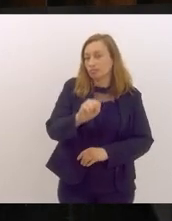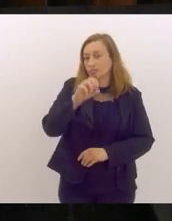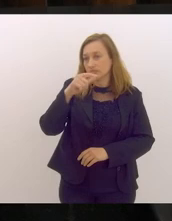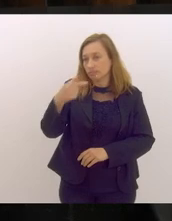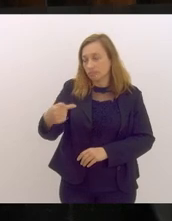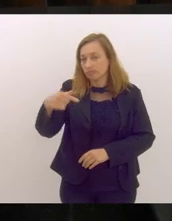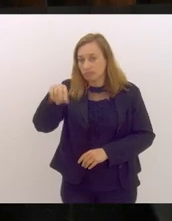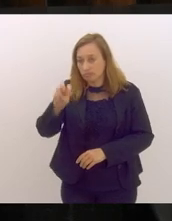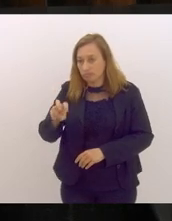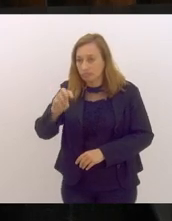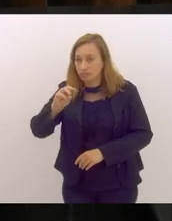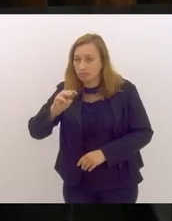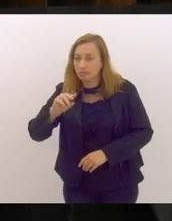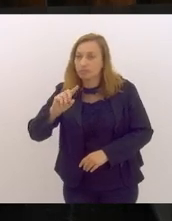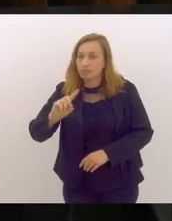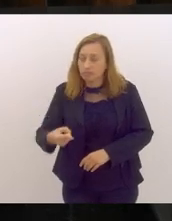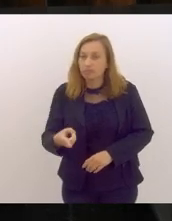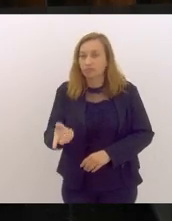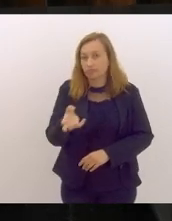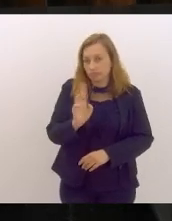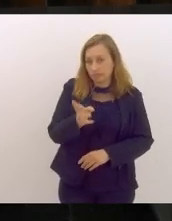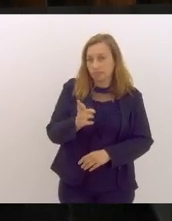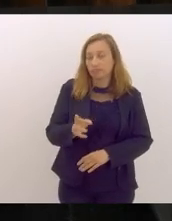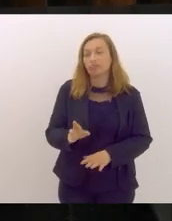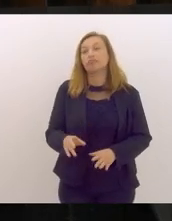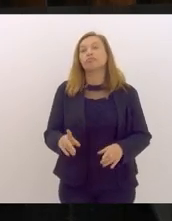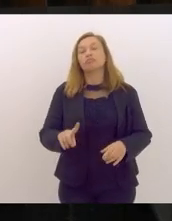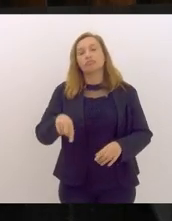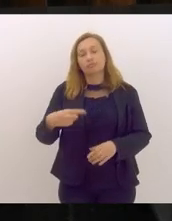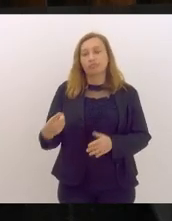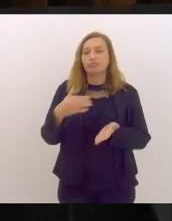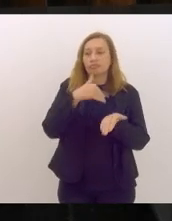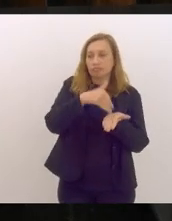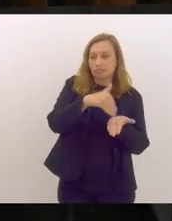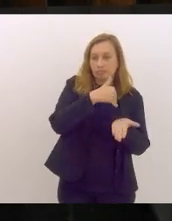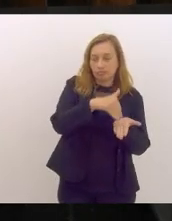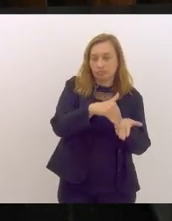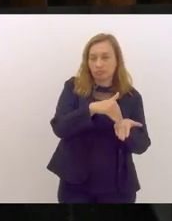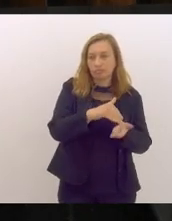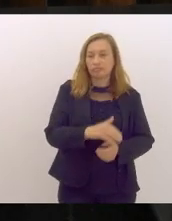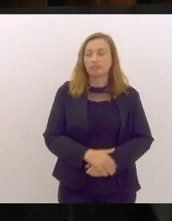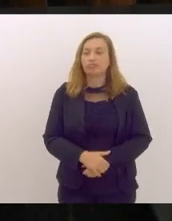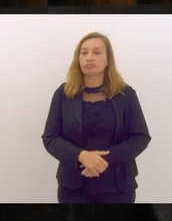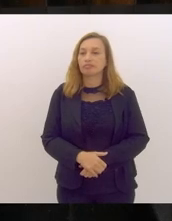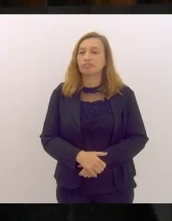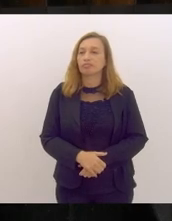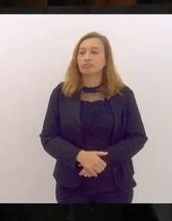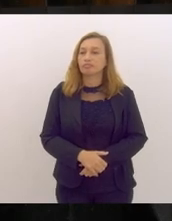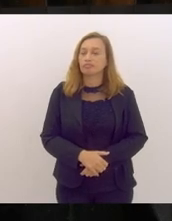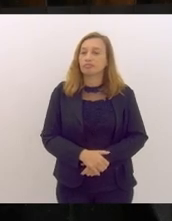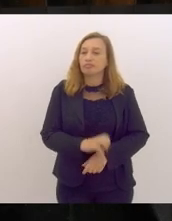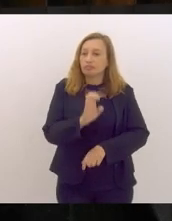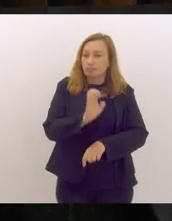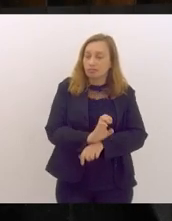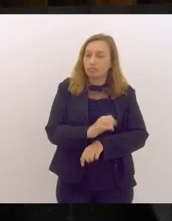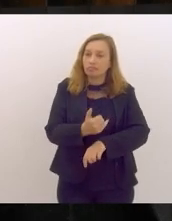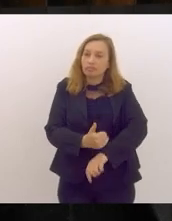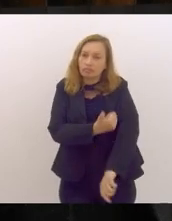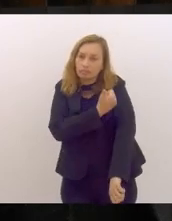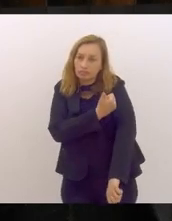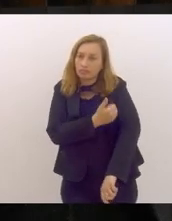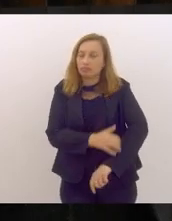R$ 875 mil. Aí vem a Secretaria, e a Secretaria de Estado de